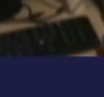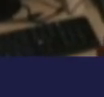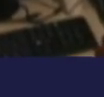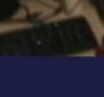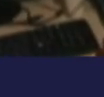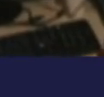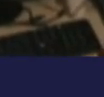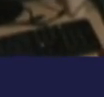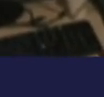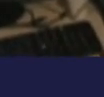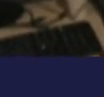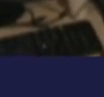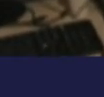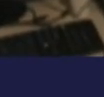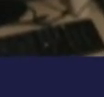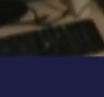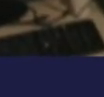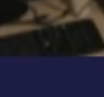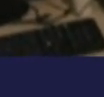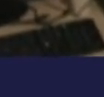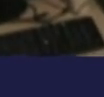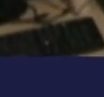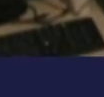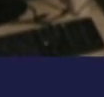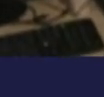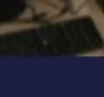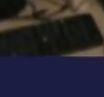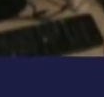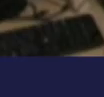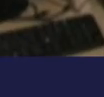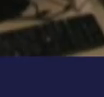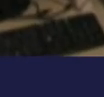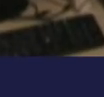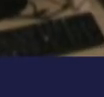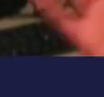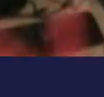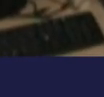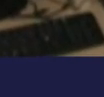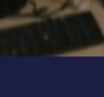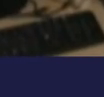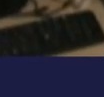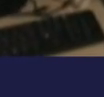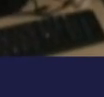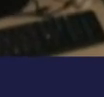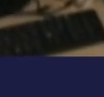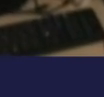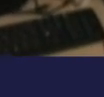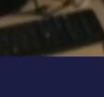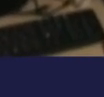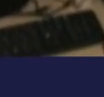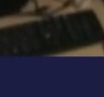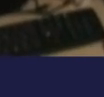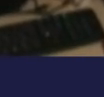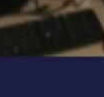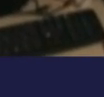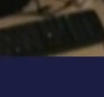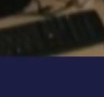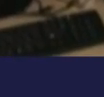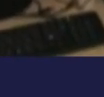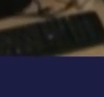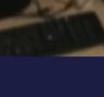De edição, tipo Zara, Vegas. Um mundo assim que era distante pra mim. E agora eu